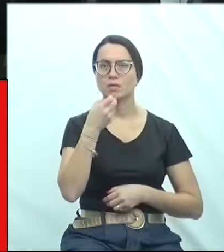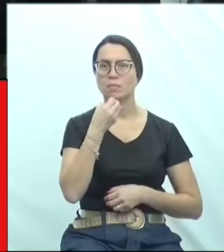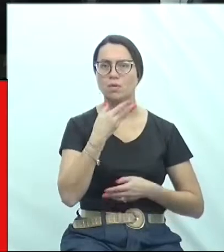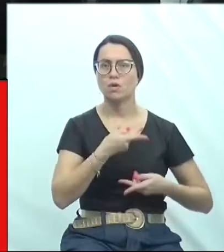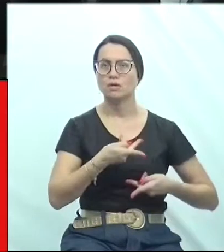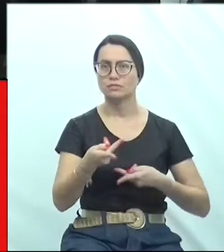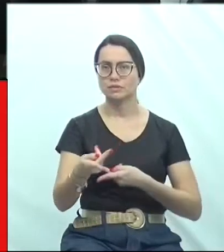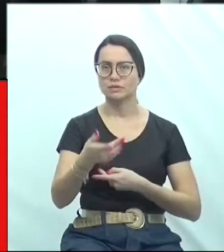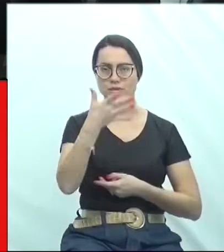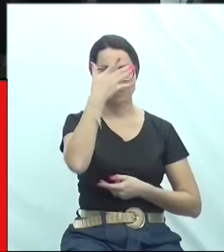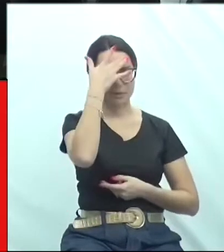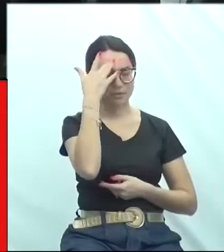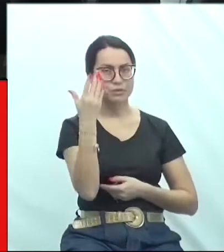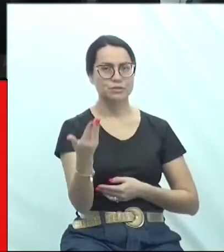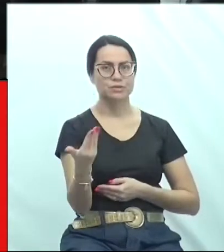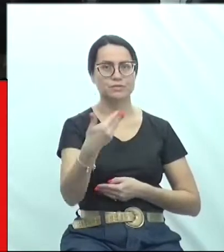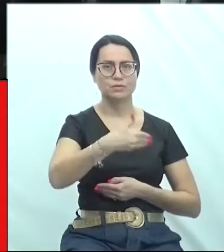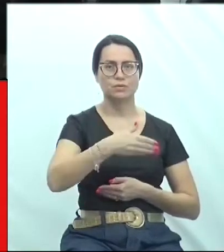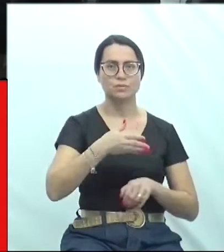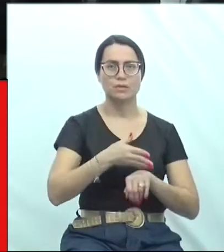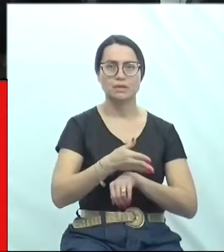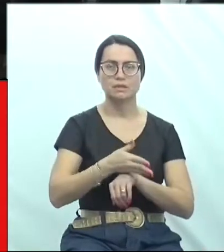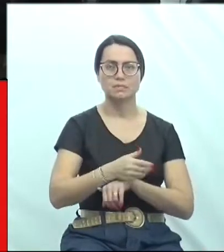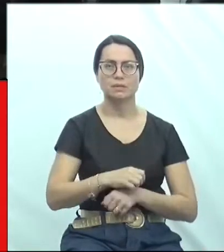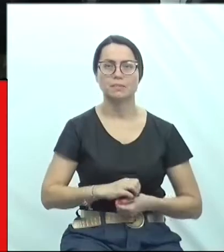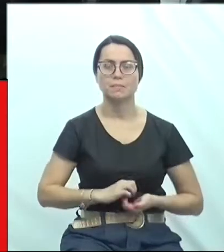nossos convidados.